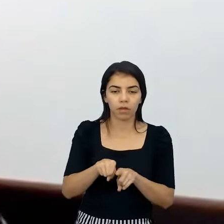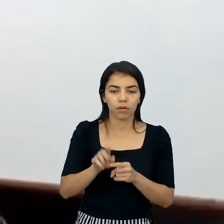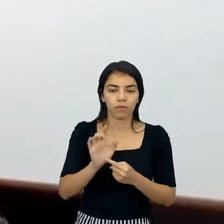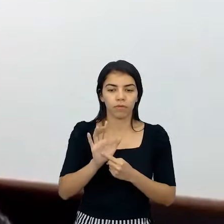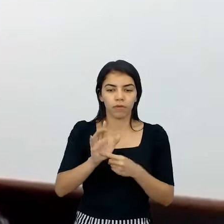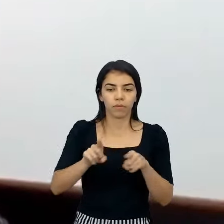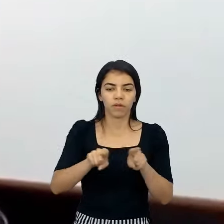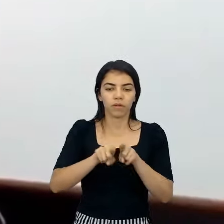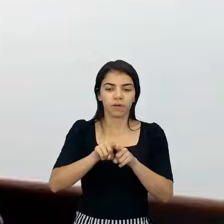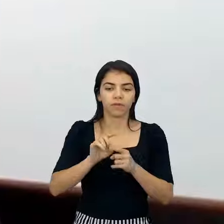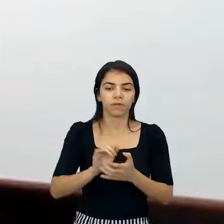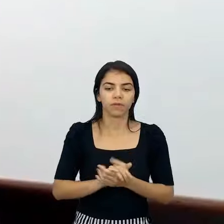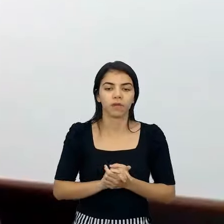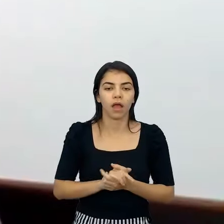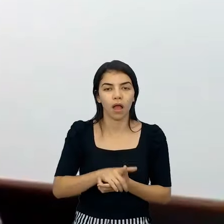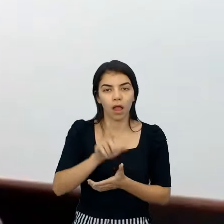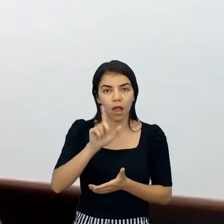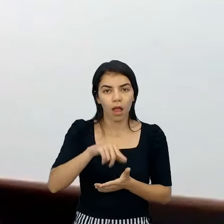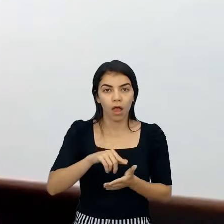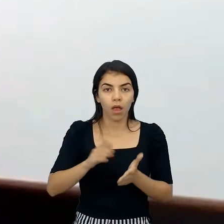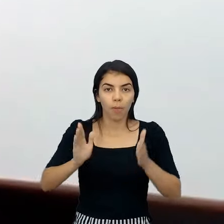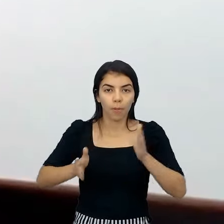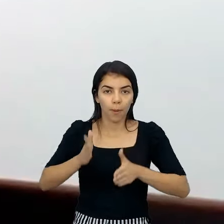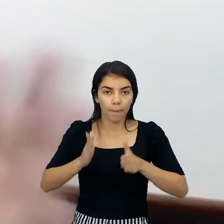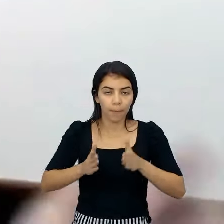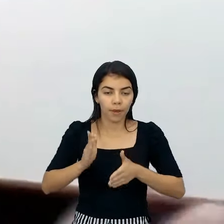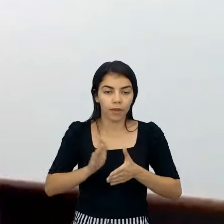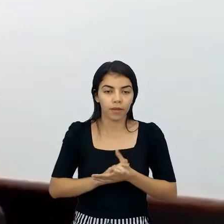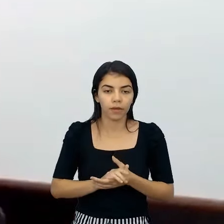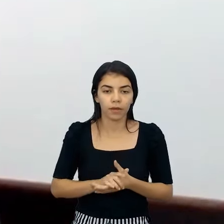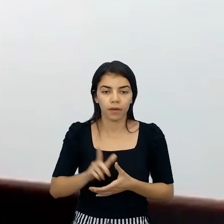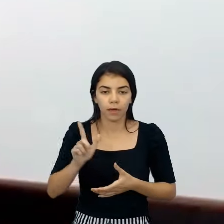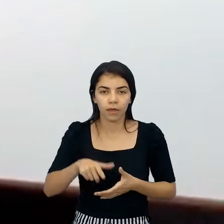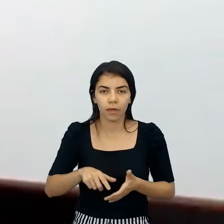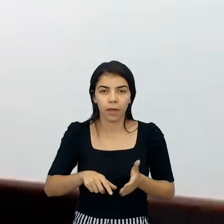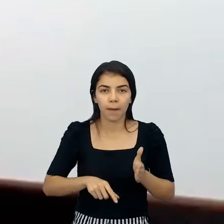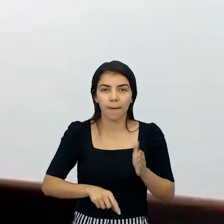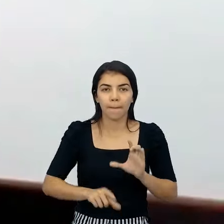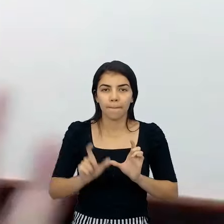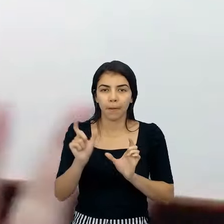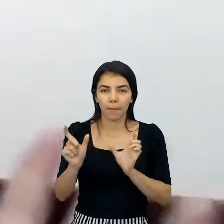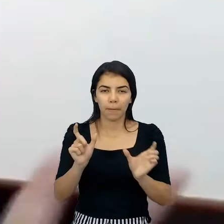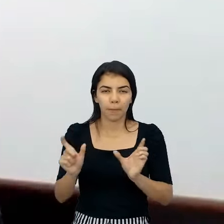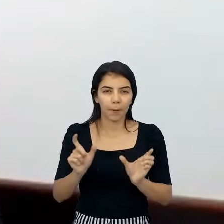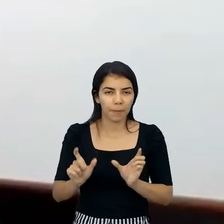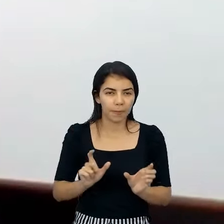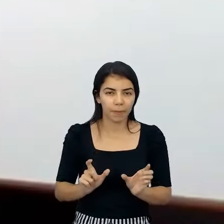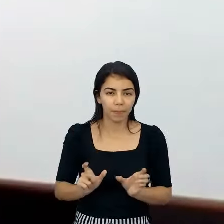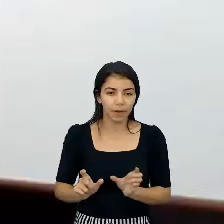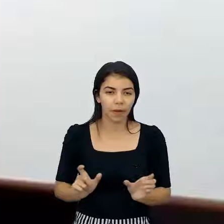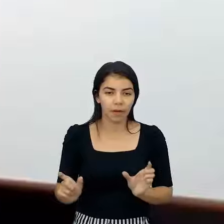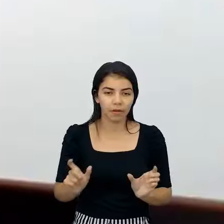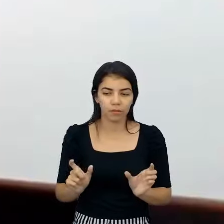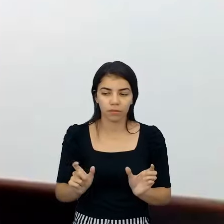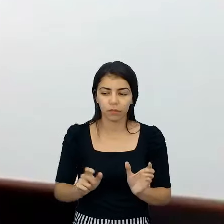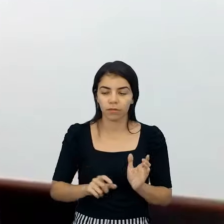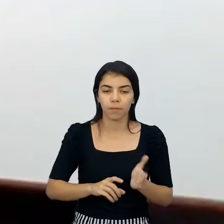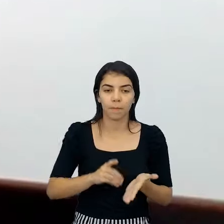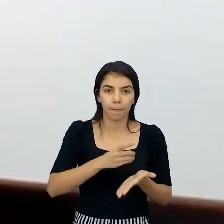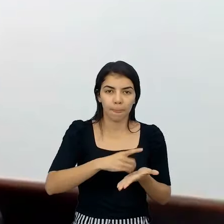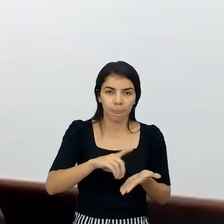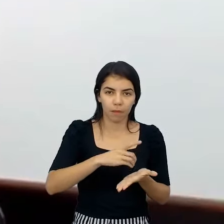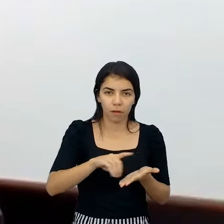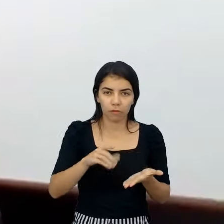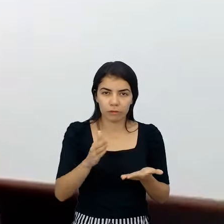apresentar para vocês. É um momento que vocês podem fazer aquelas chuvas de palavras, né? cada um vai criando no seu diário de bordo,